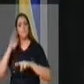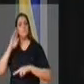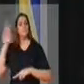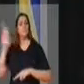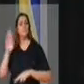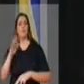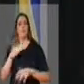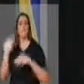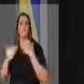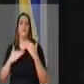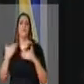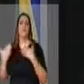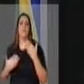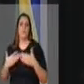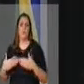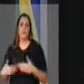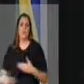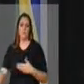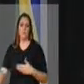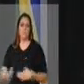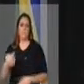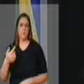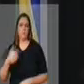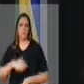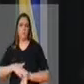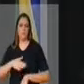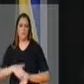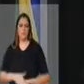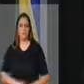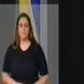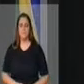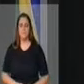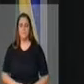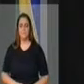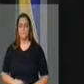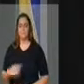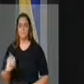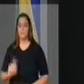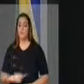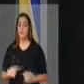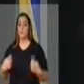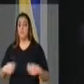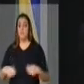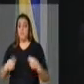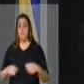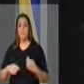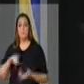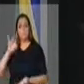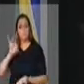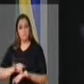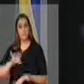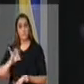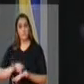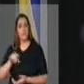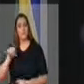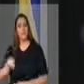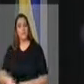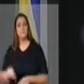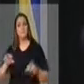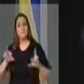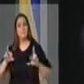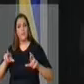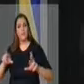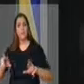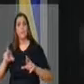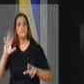nossos cidadãos em poucos anos. Então, nós precisamos, de fato, avançar na questão do câncer, no sentido de